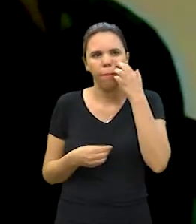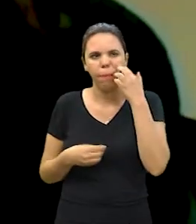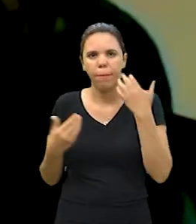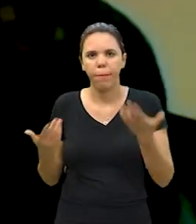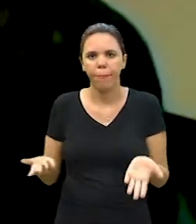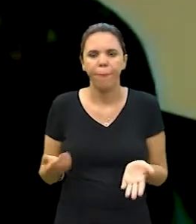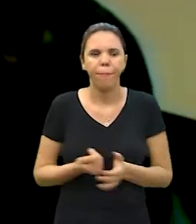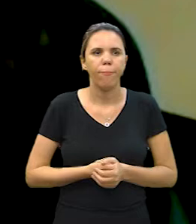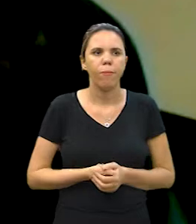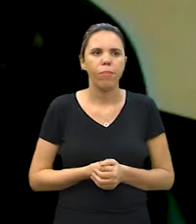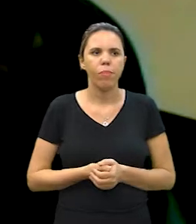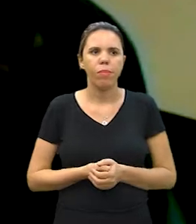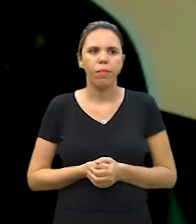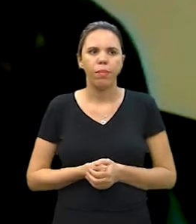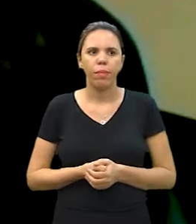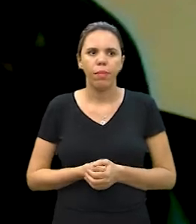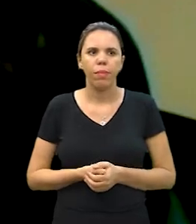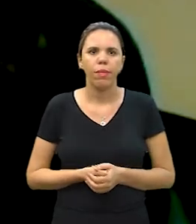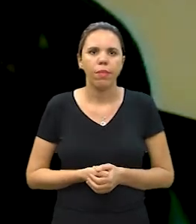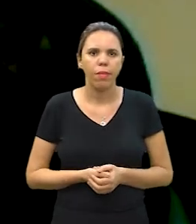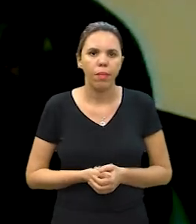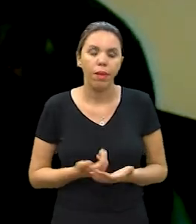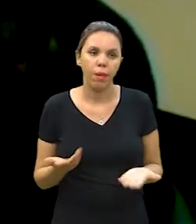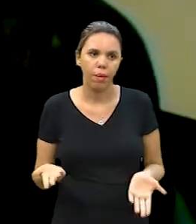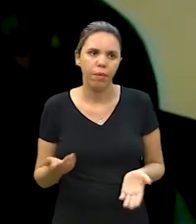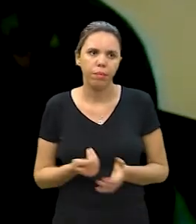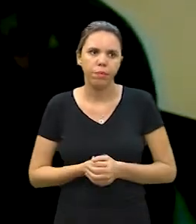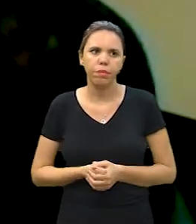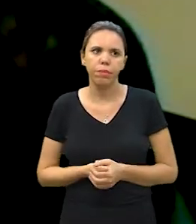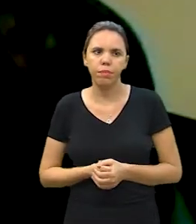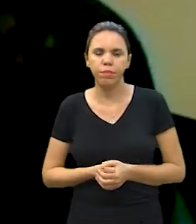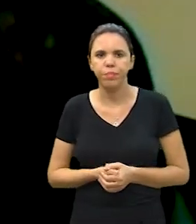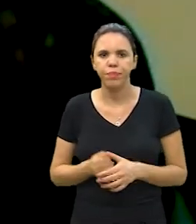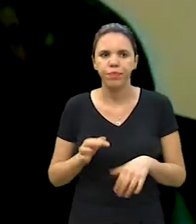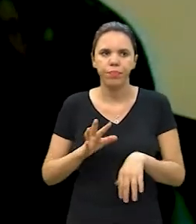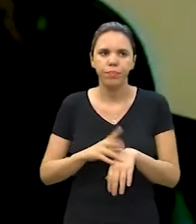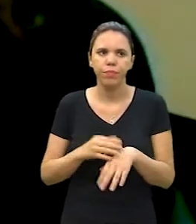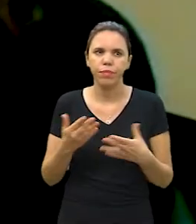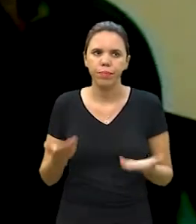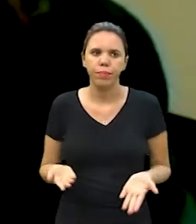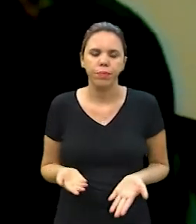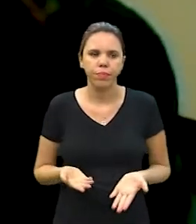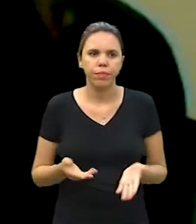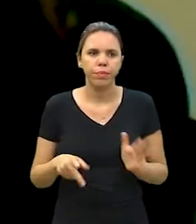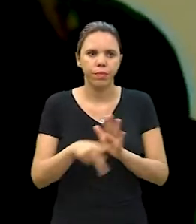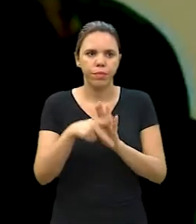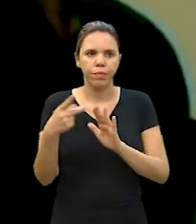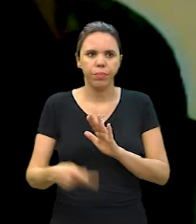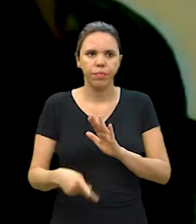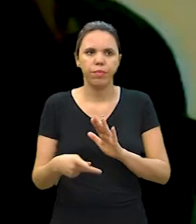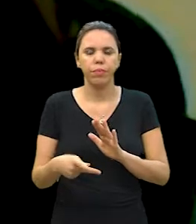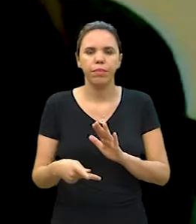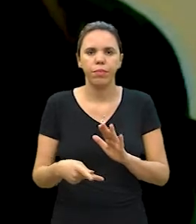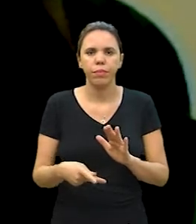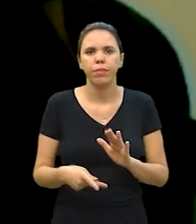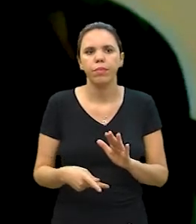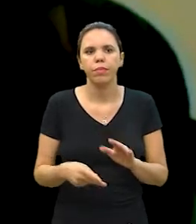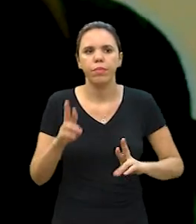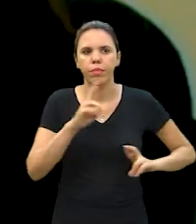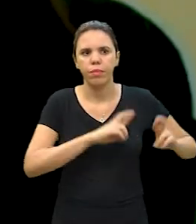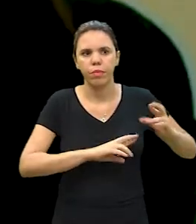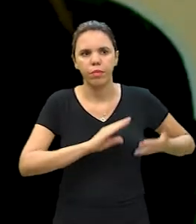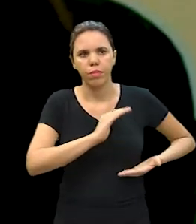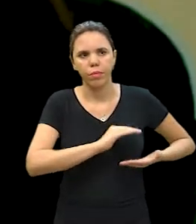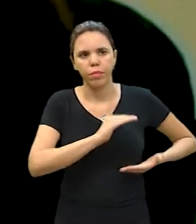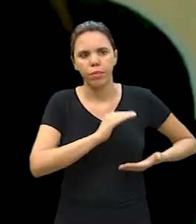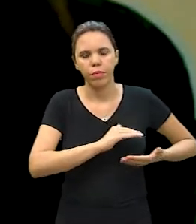né? Então, sem dúvida nenhuma, uma doença que o